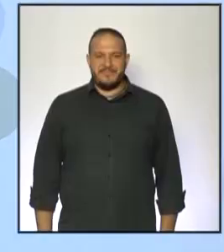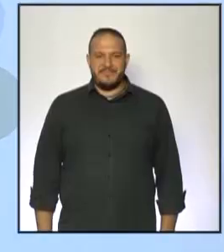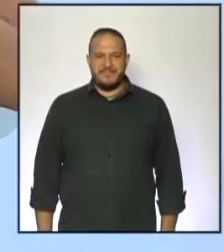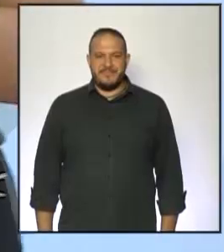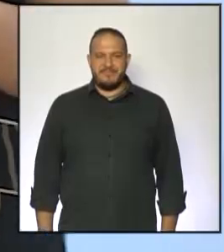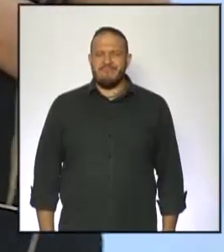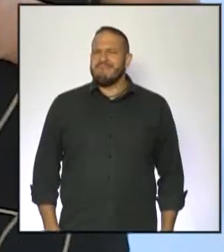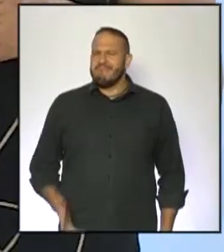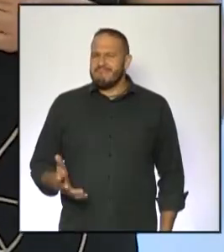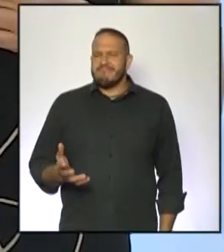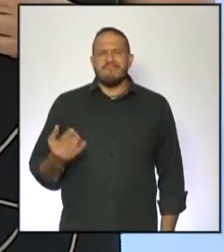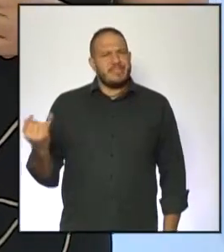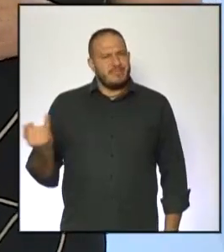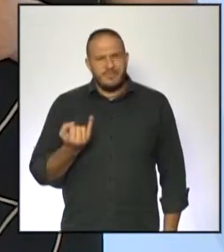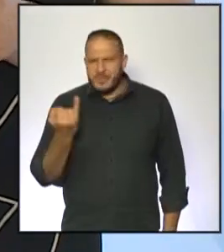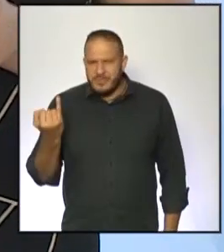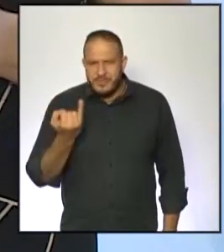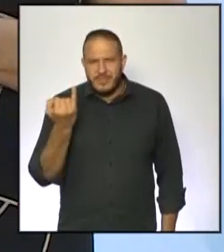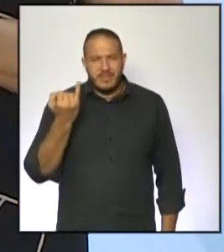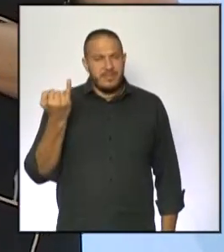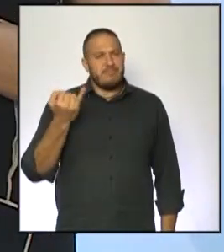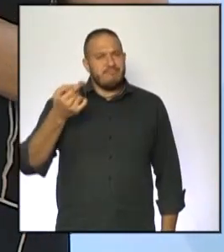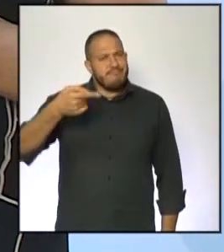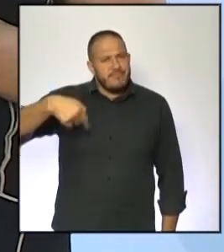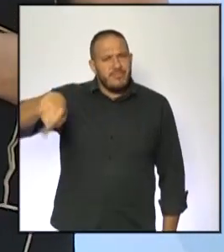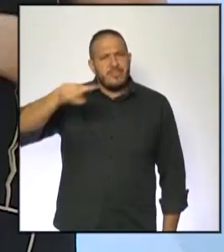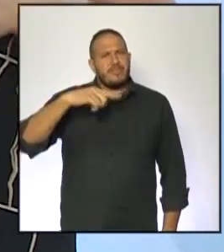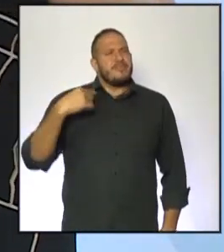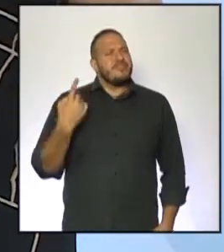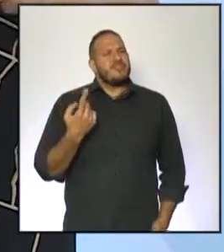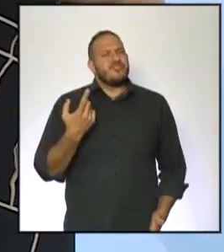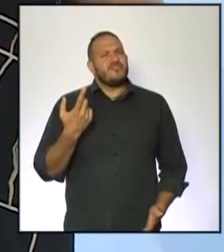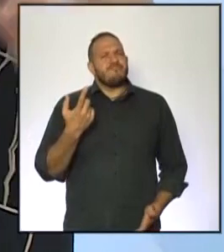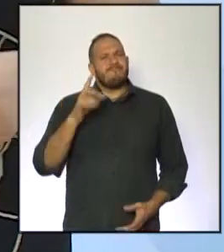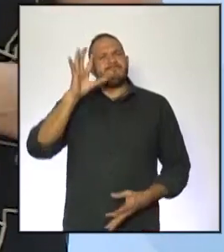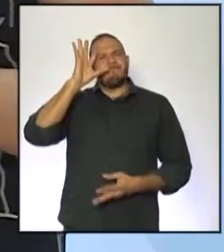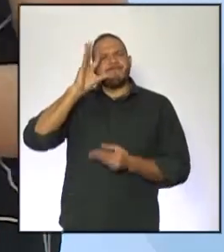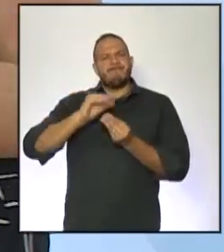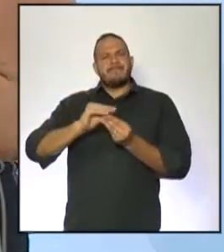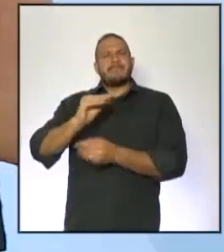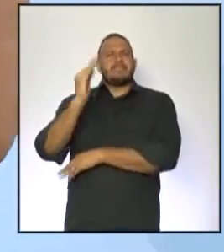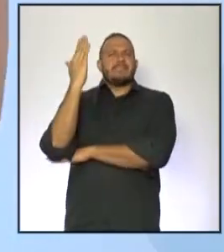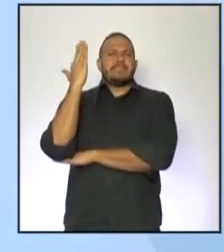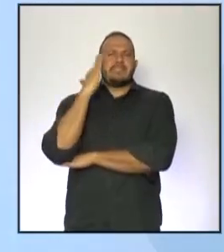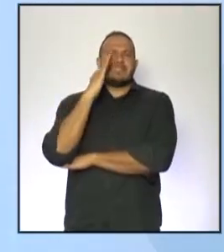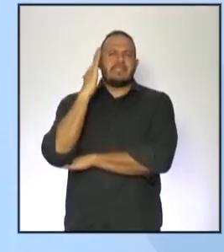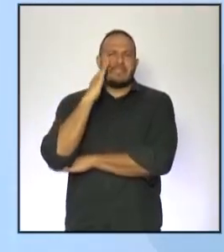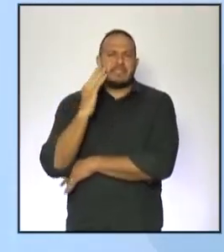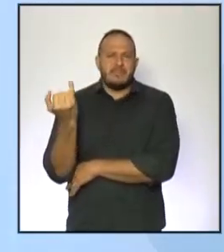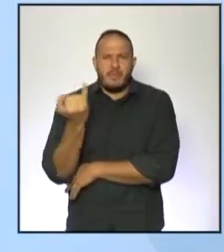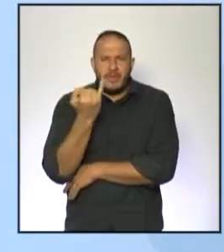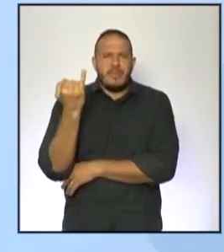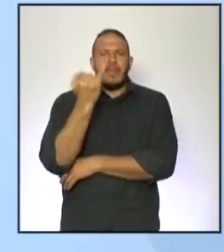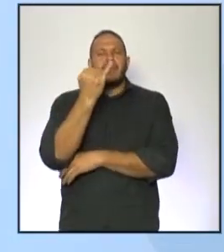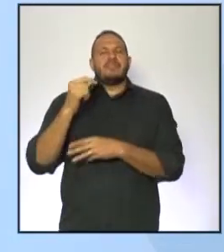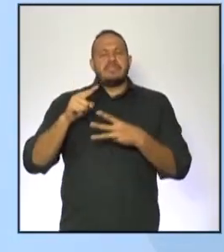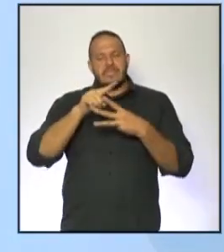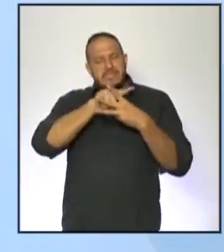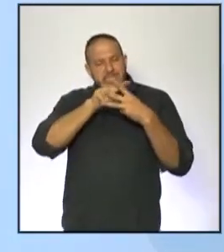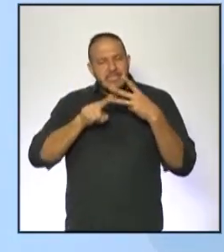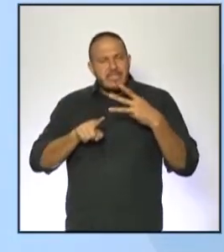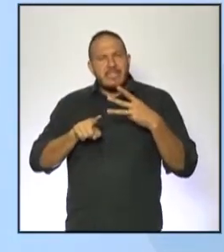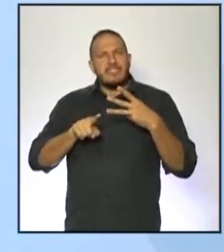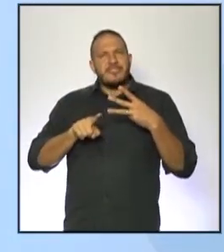E é super importante que a gente realmente entenda a importância de se praticar esses 3